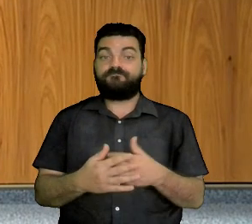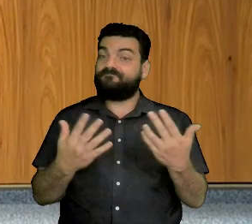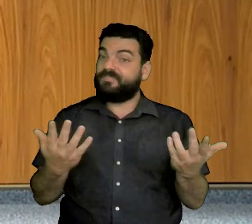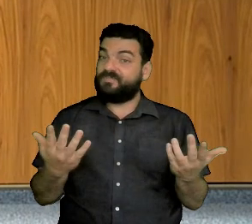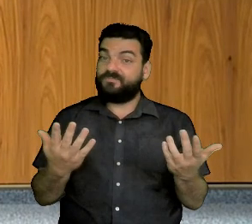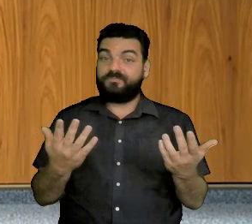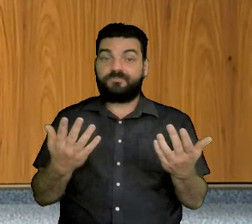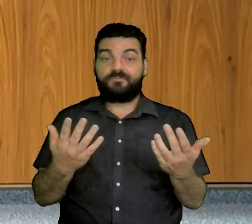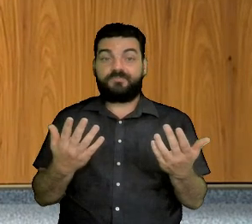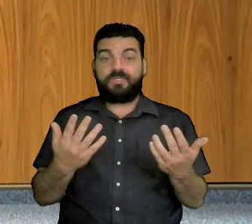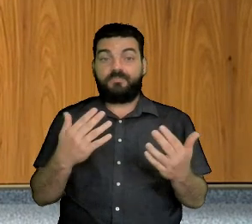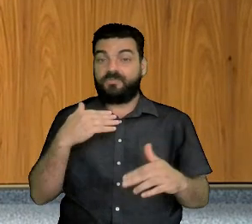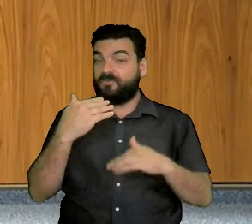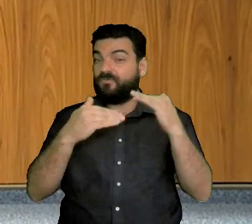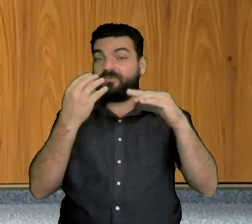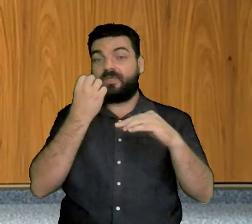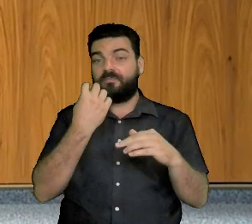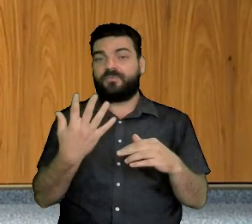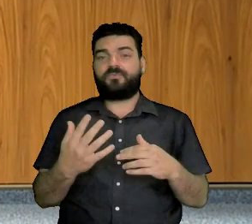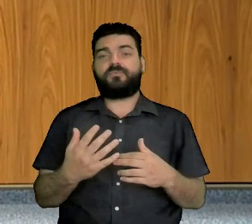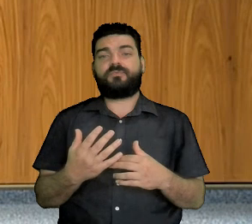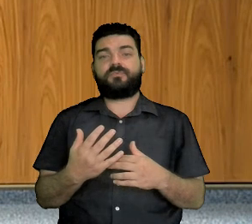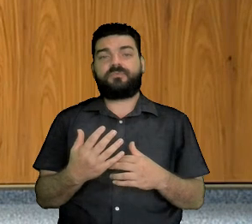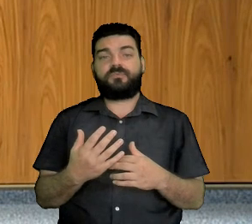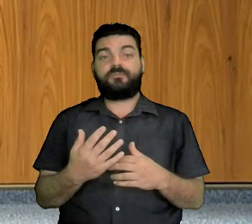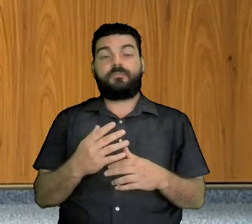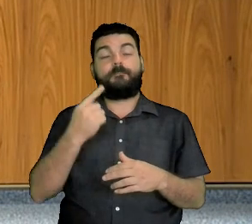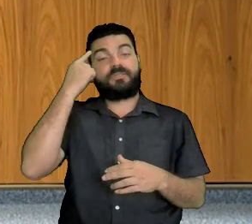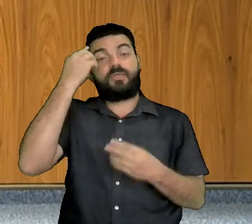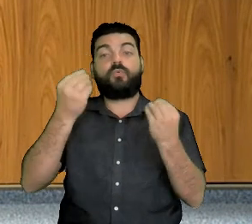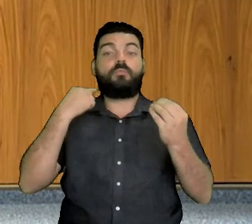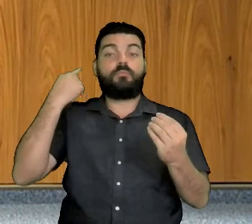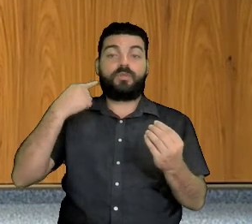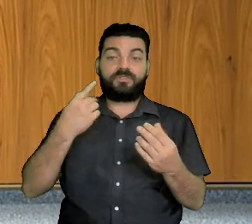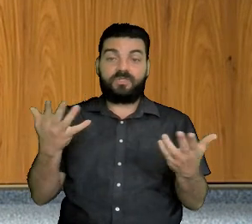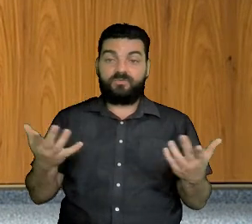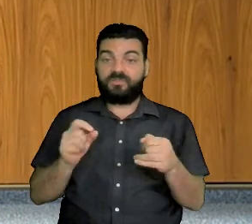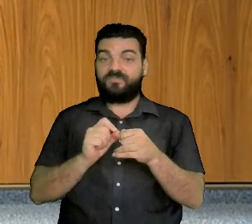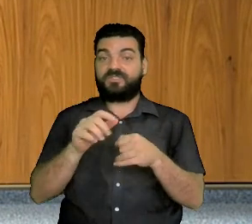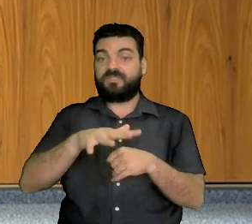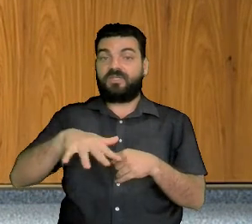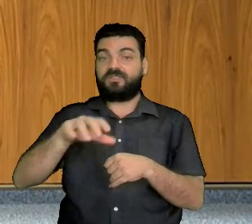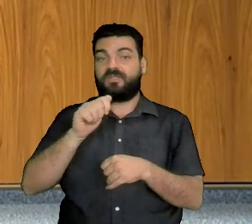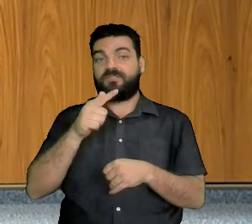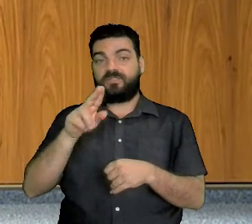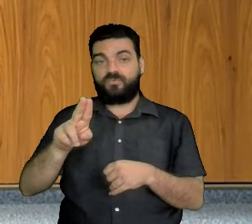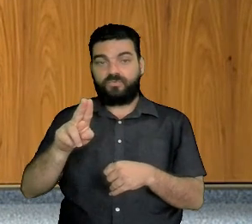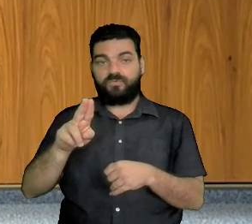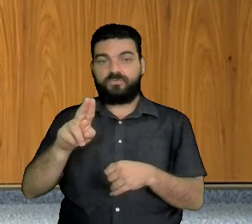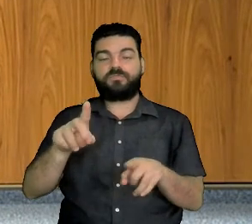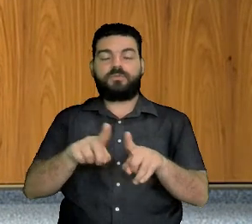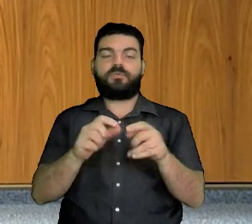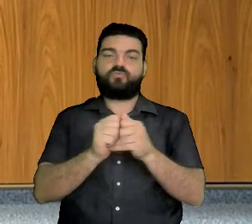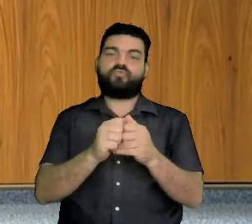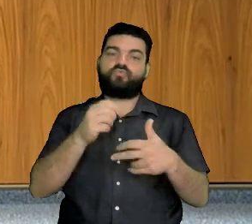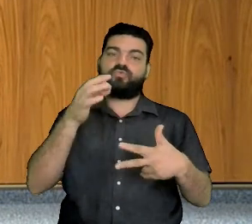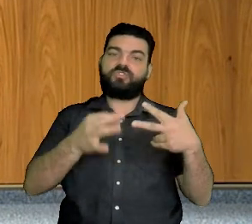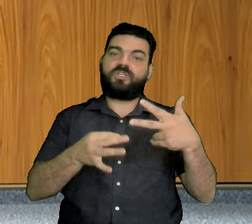bastante exitosos dessas políticas adotadas aí no âmbito da AGU, junto com o Poder